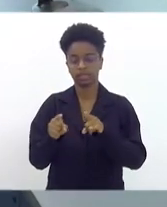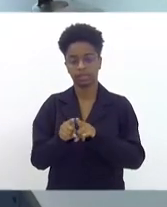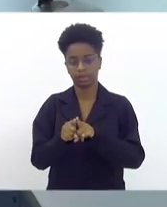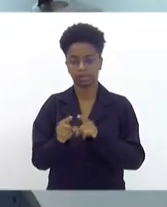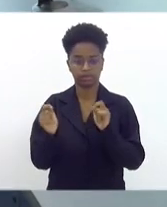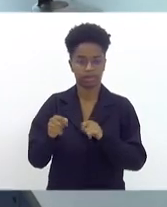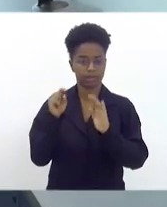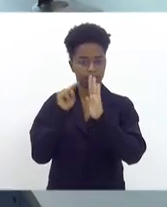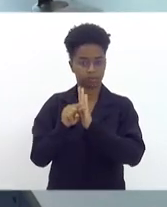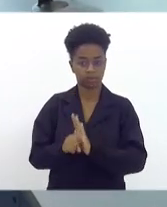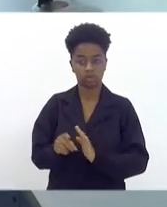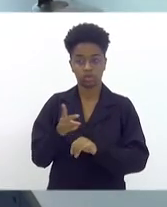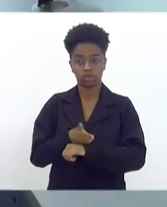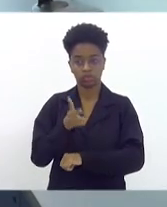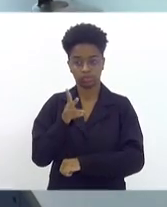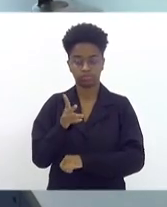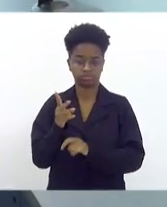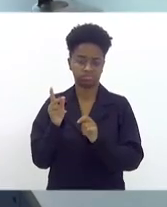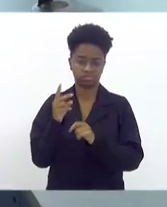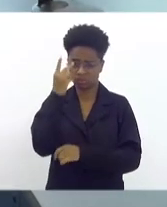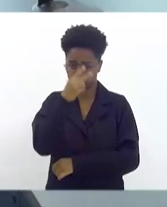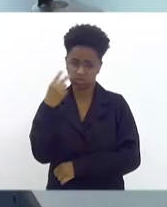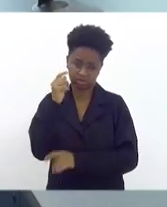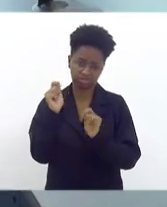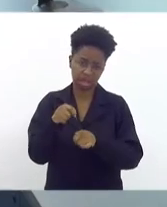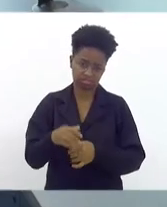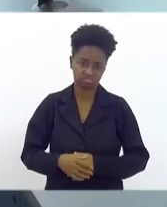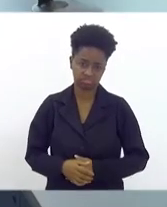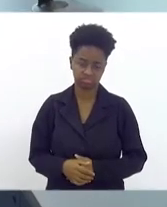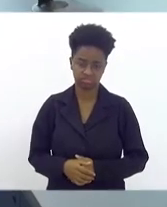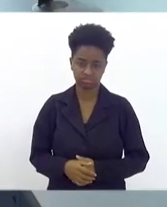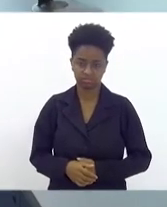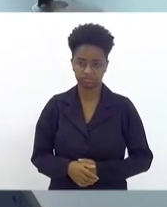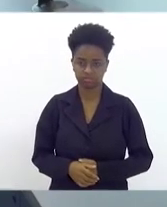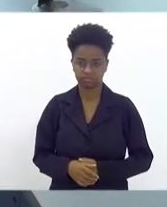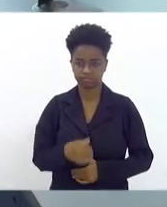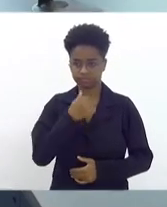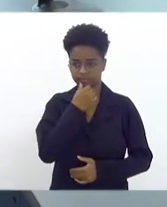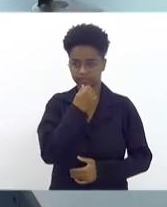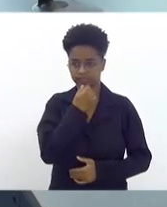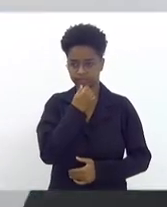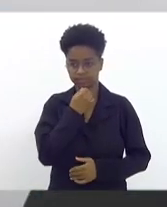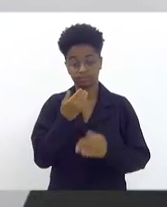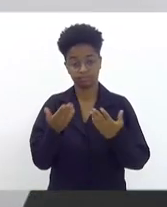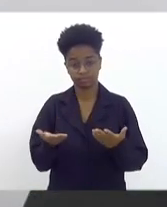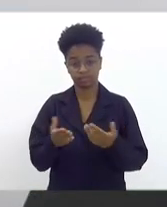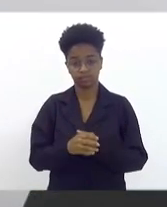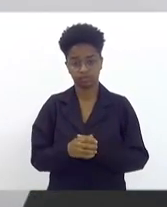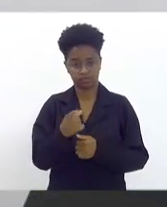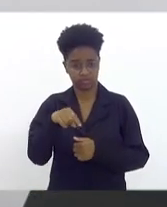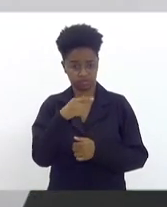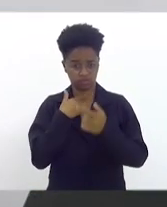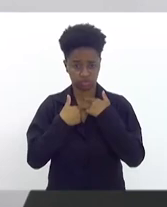nossos questionamentos. 2 horas, dá para a gente fazer alguém suar aqui. Vai ficar tranquilo. Bom, senhores, alguém